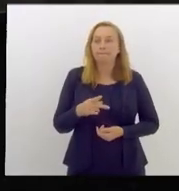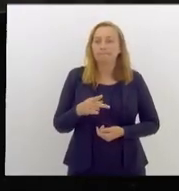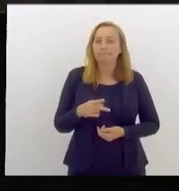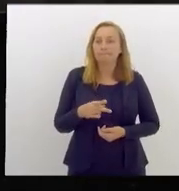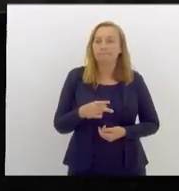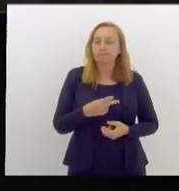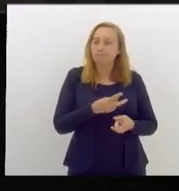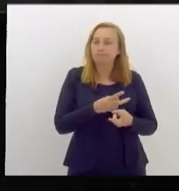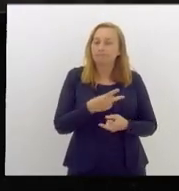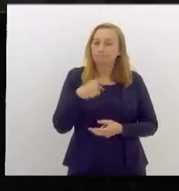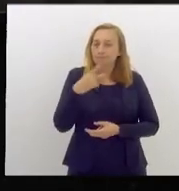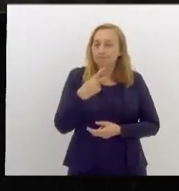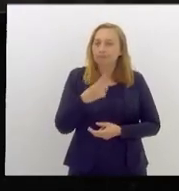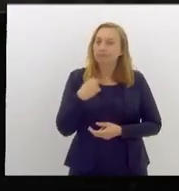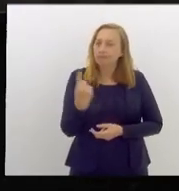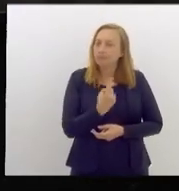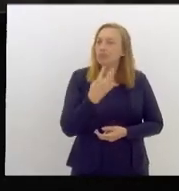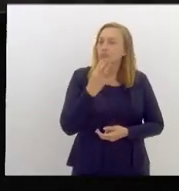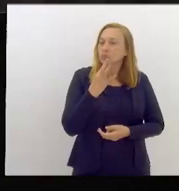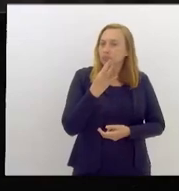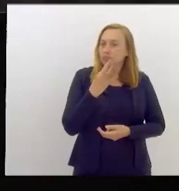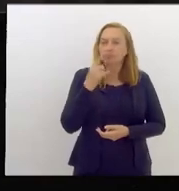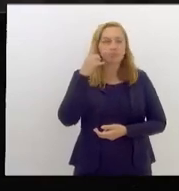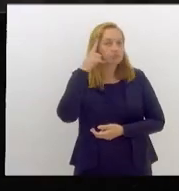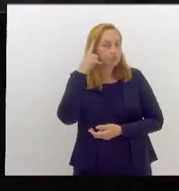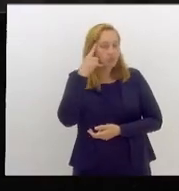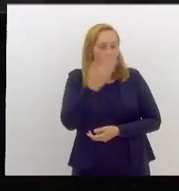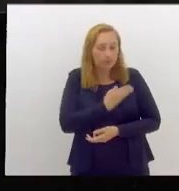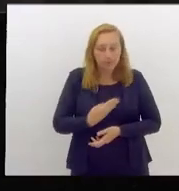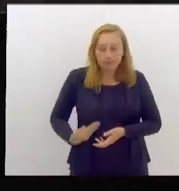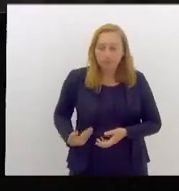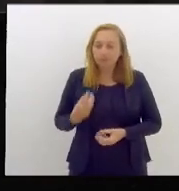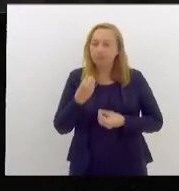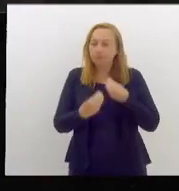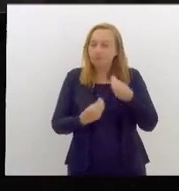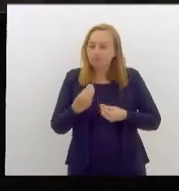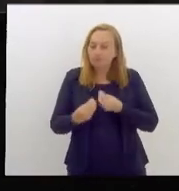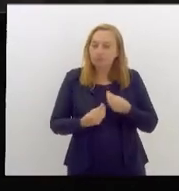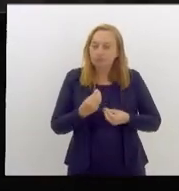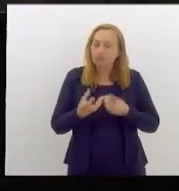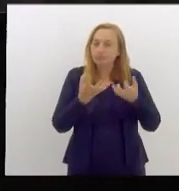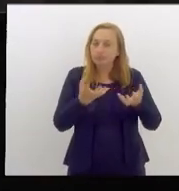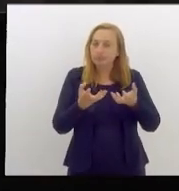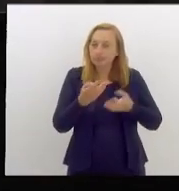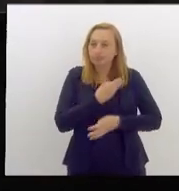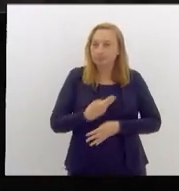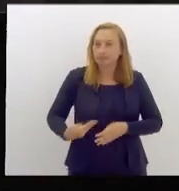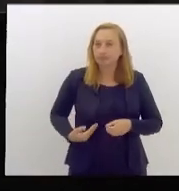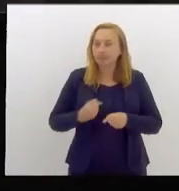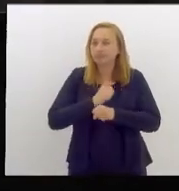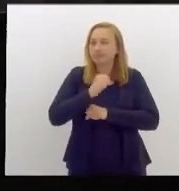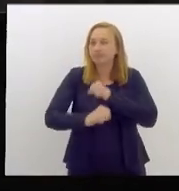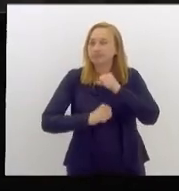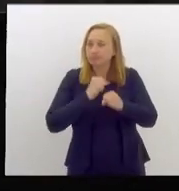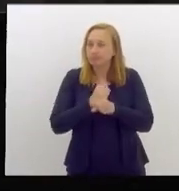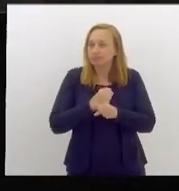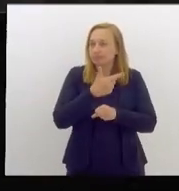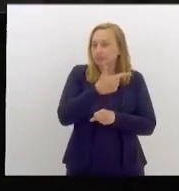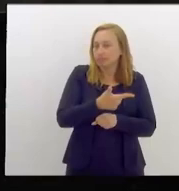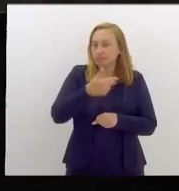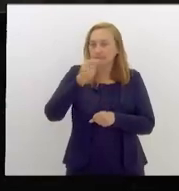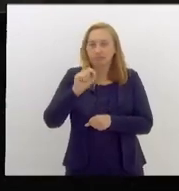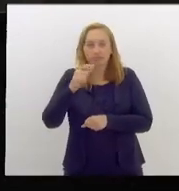que a gente conheça o que pensa o governo e como pretende o governo no próximo no ano no ano de